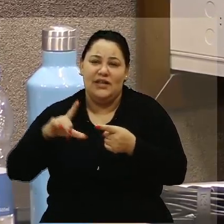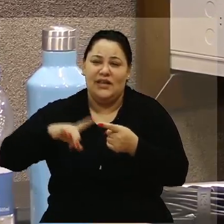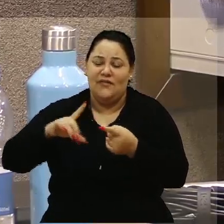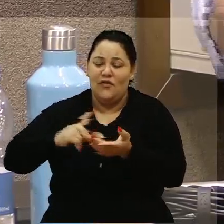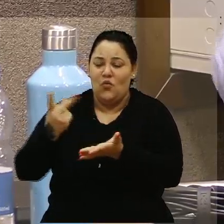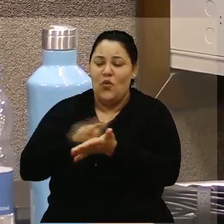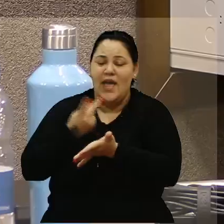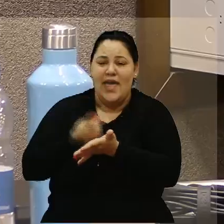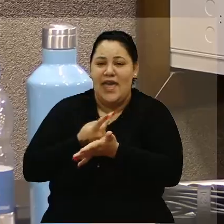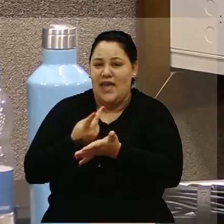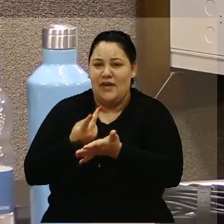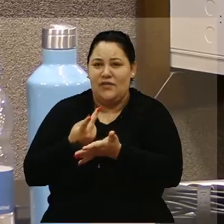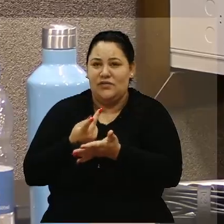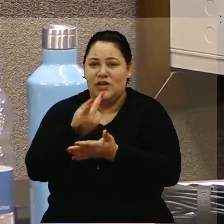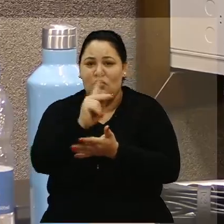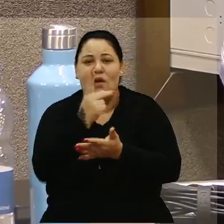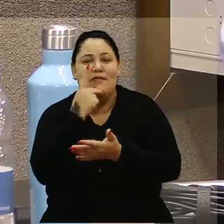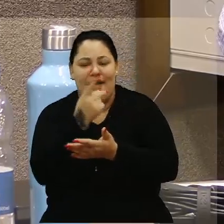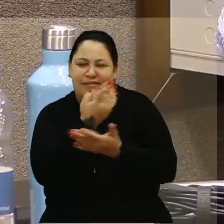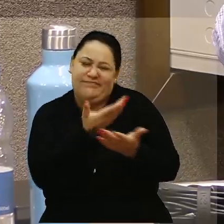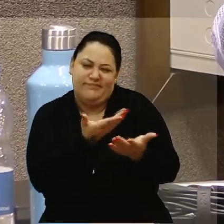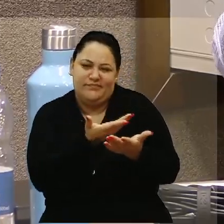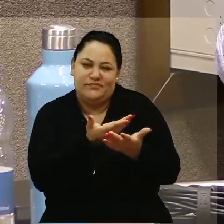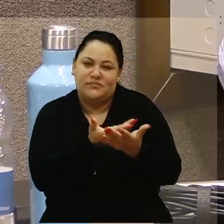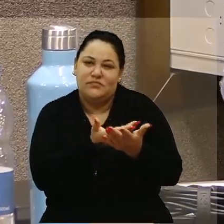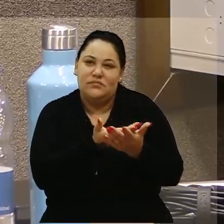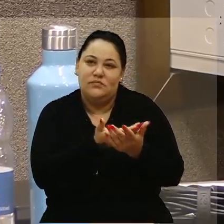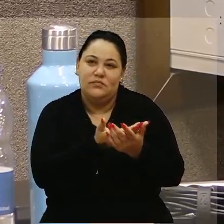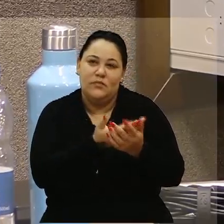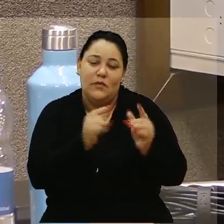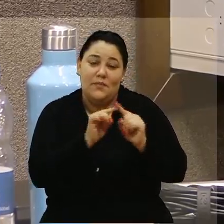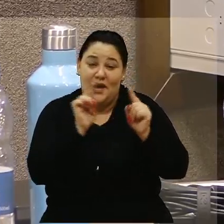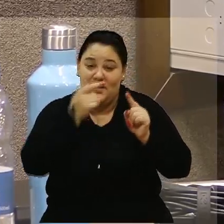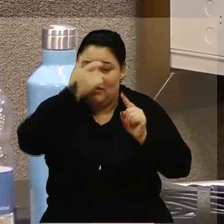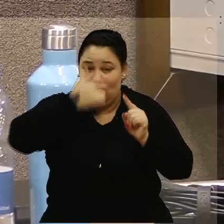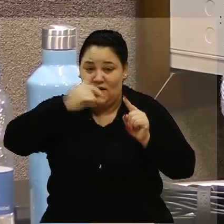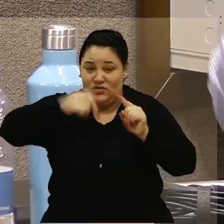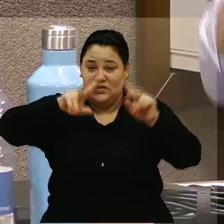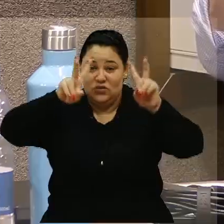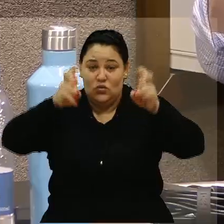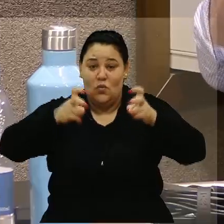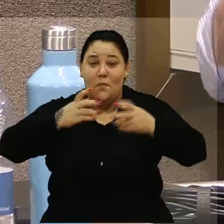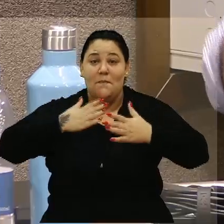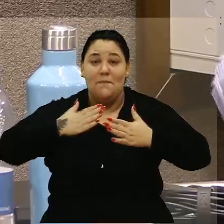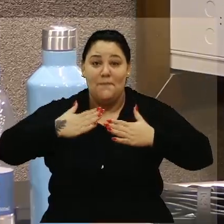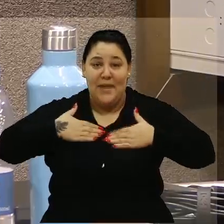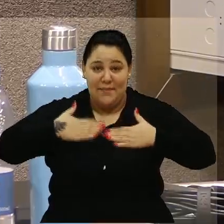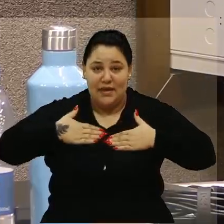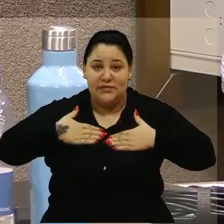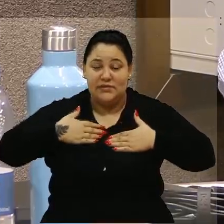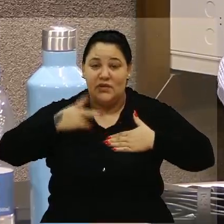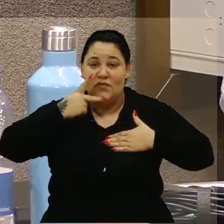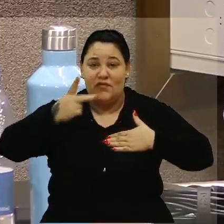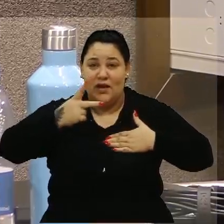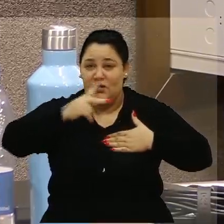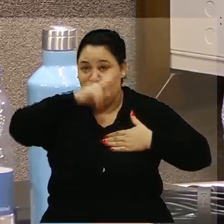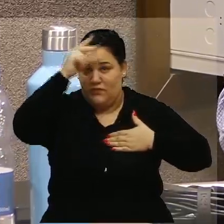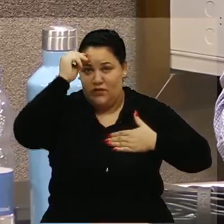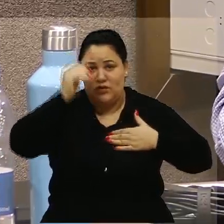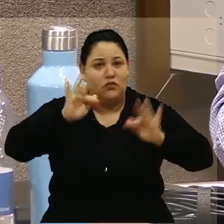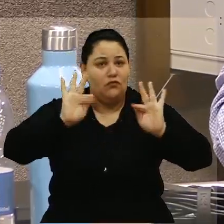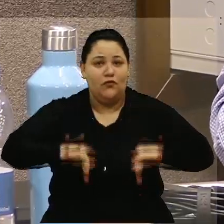falha do ponto de vista da sua manifestação. Mas eu acho que esse assunto, para mim, com a manifestação do prefeito, morreu.